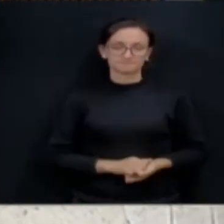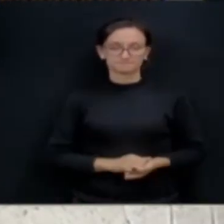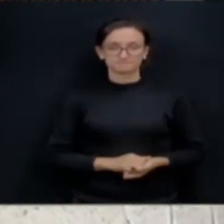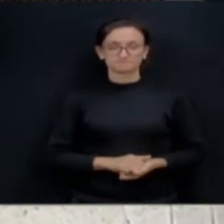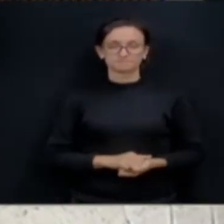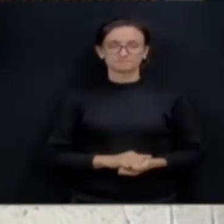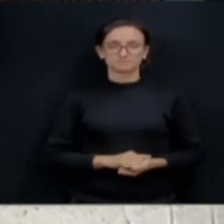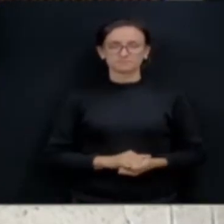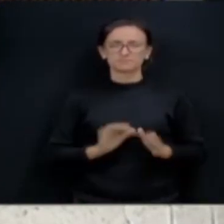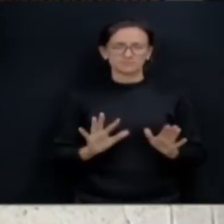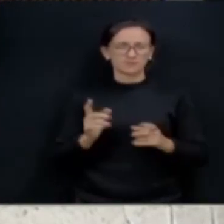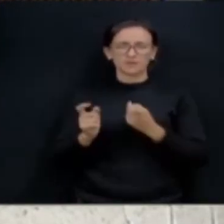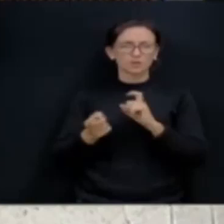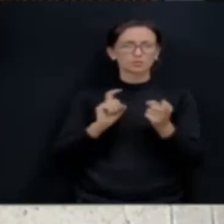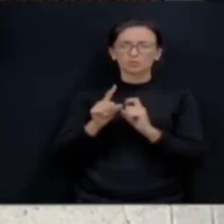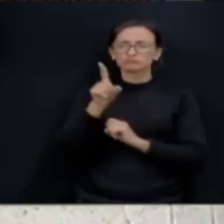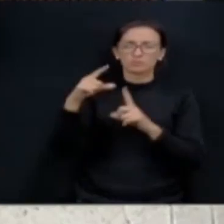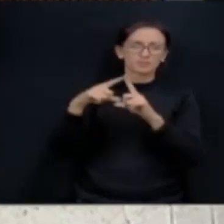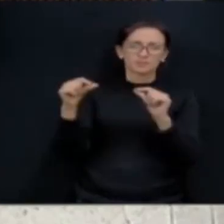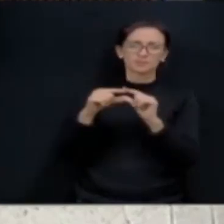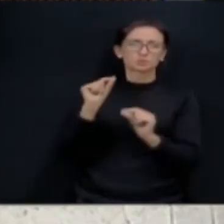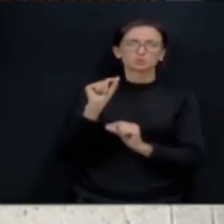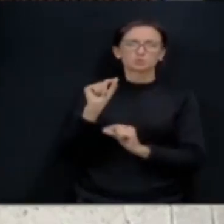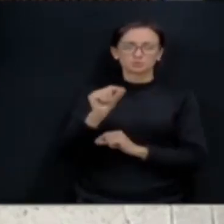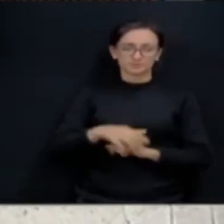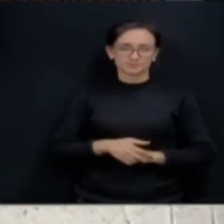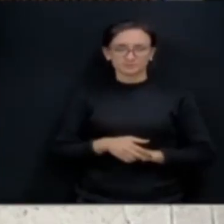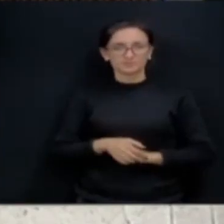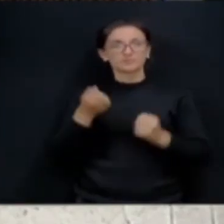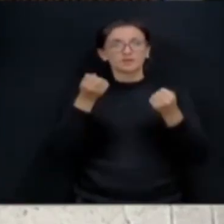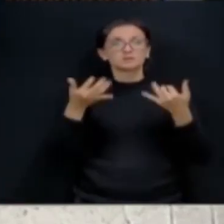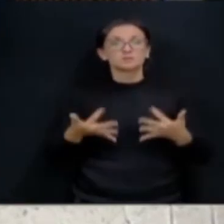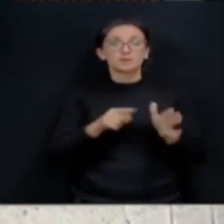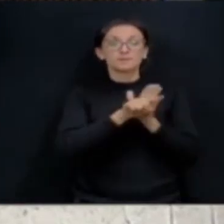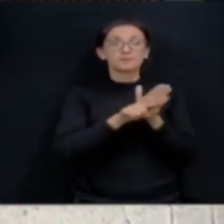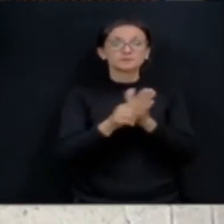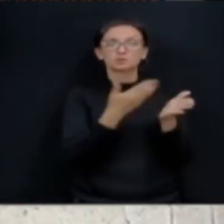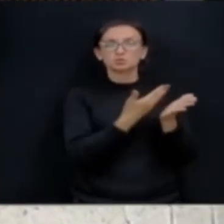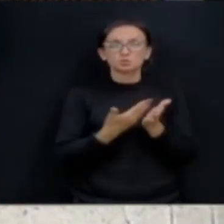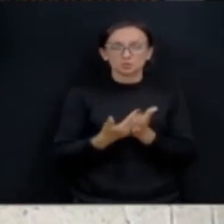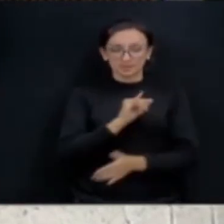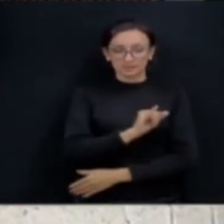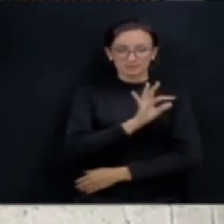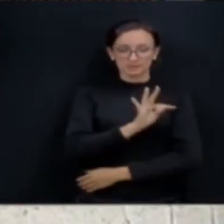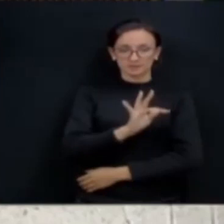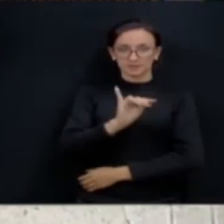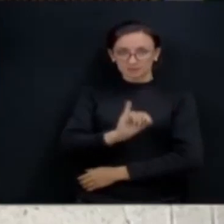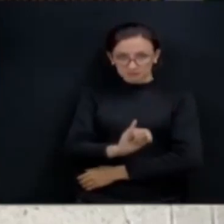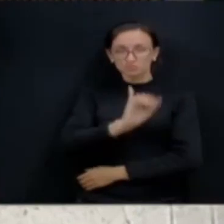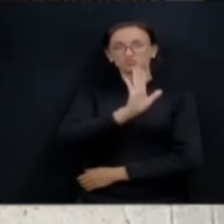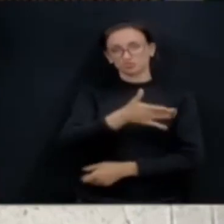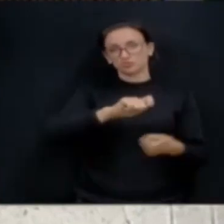foi para pontuar as abordagens e os resultados consolidados dos estudos feitos pelo ITTI e também